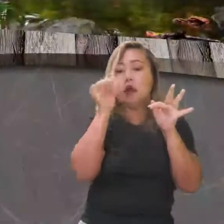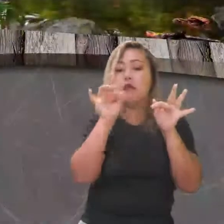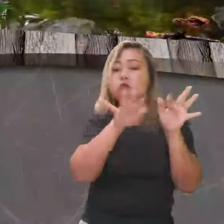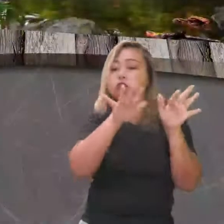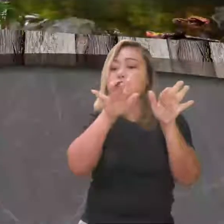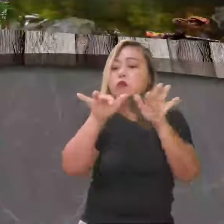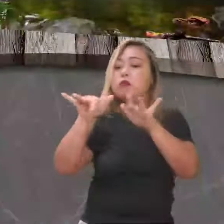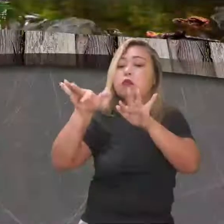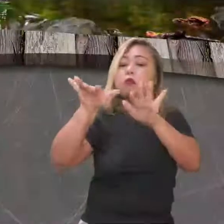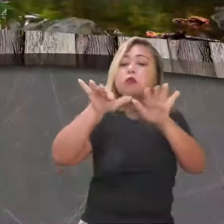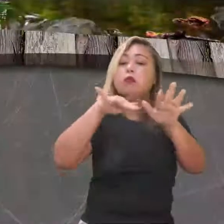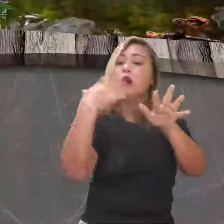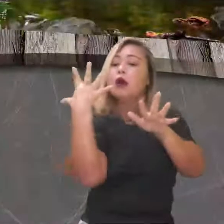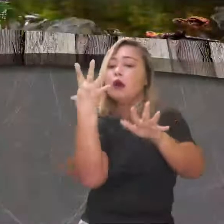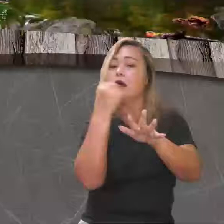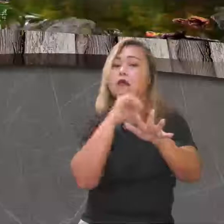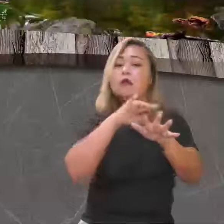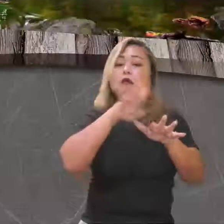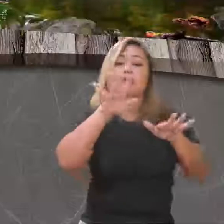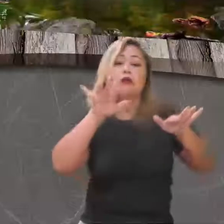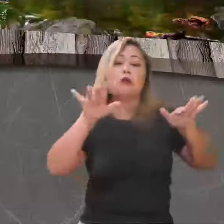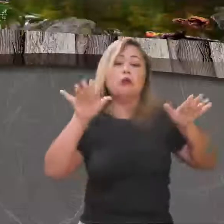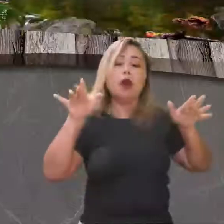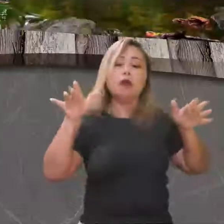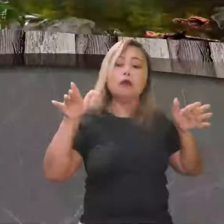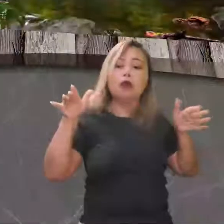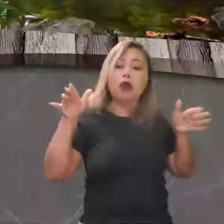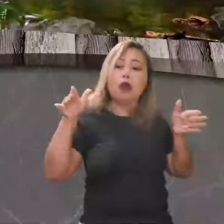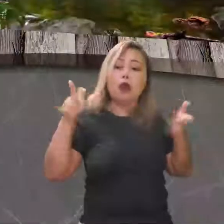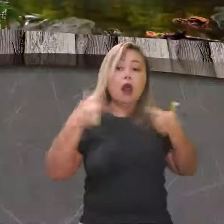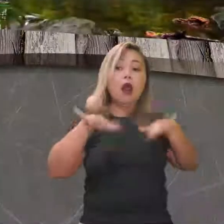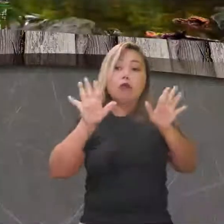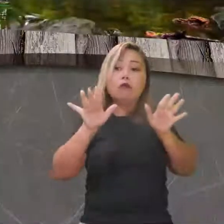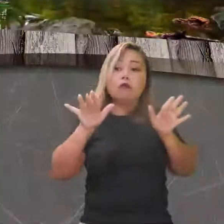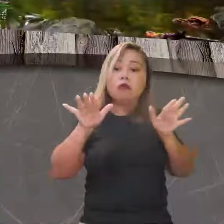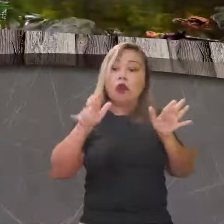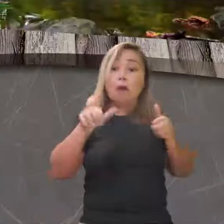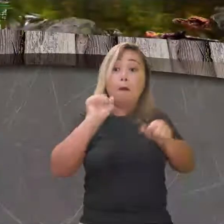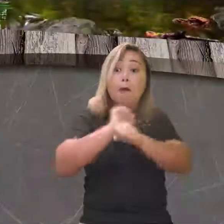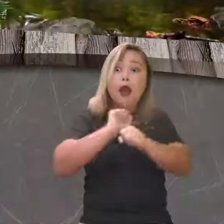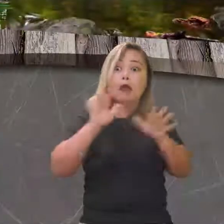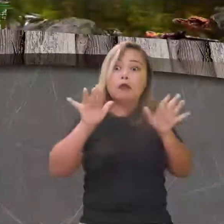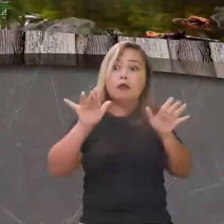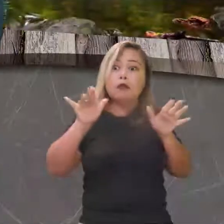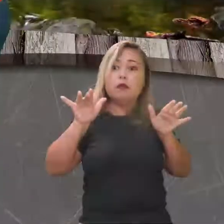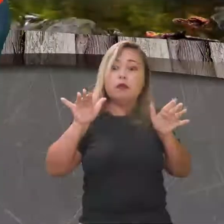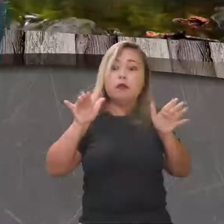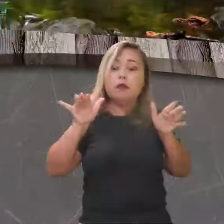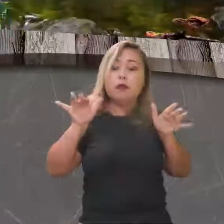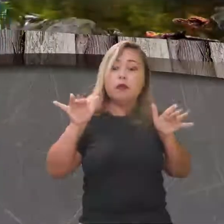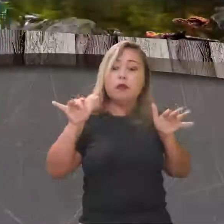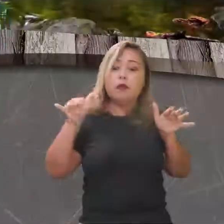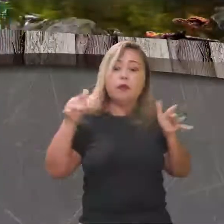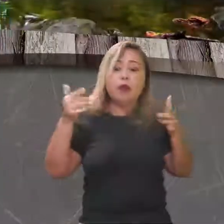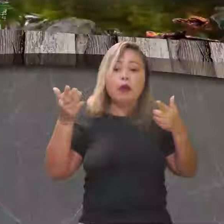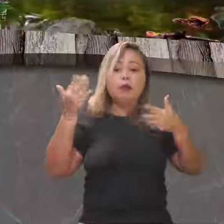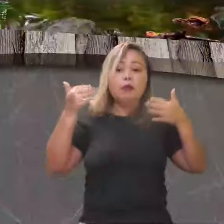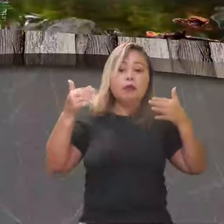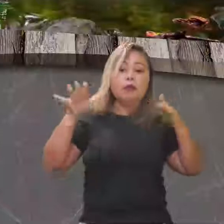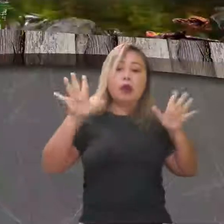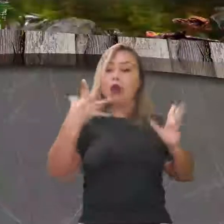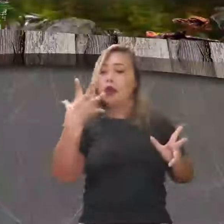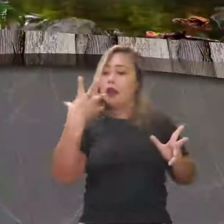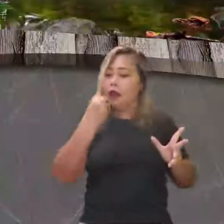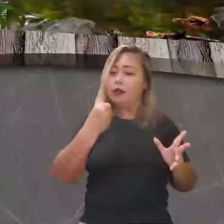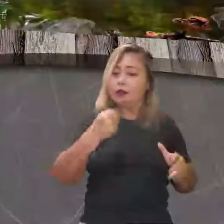essa ave, né? É a única ave que ela faz o... Ela consegue ficar parada e fazer aquele voo para trás, né? Eu acho